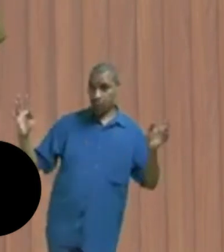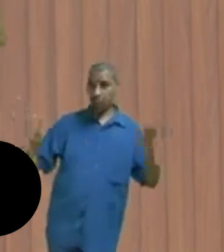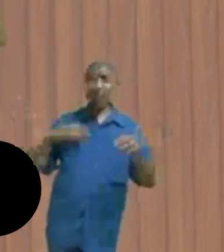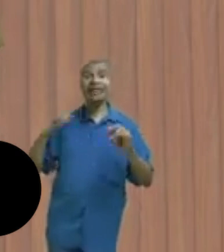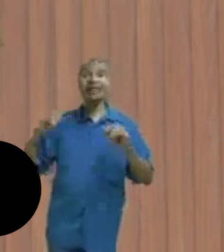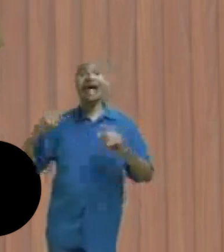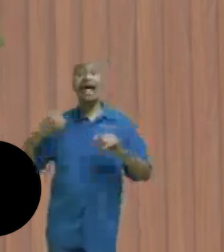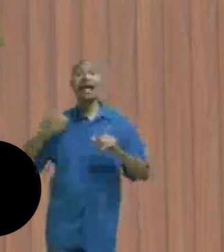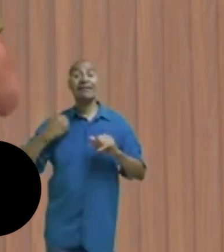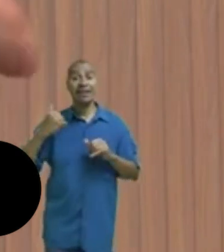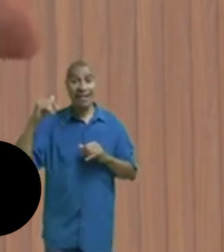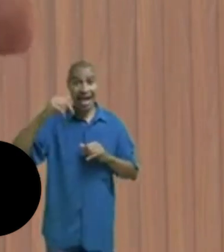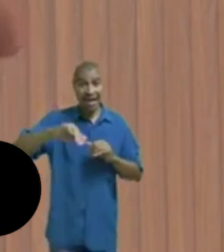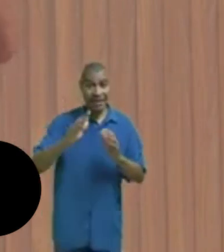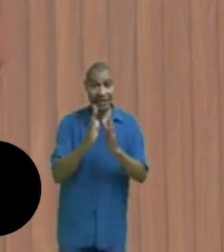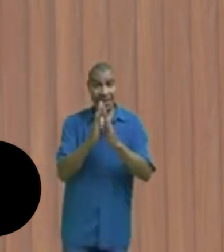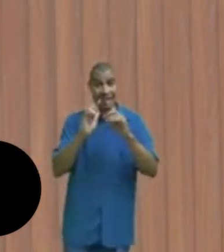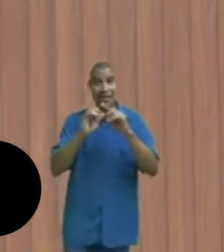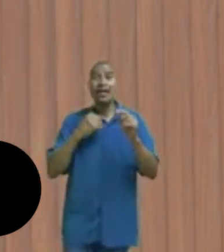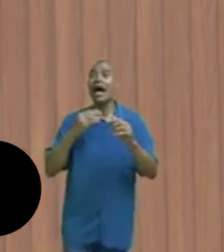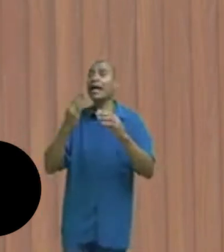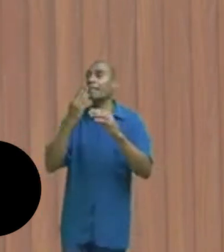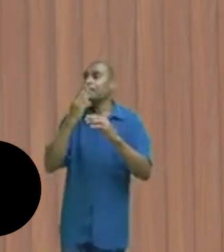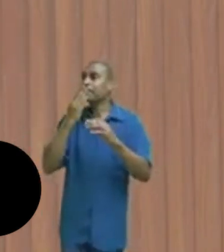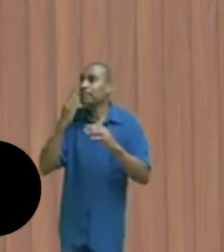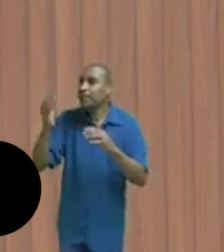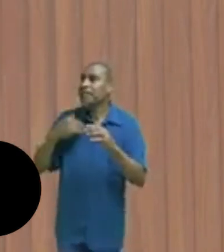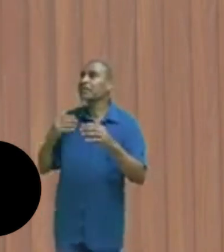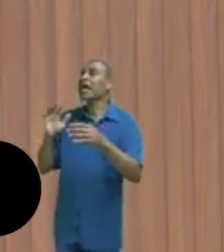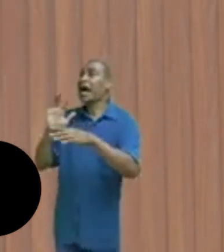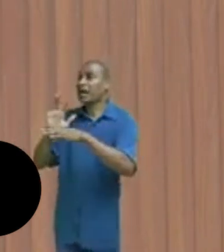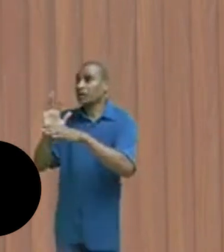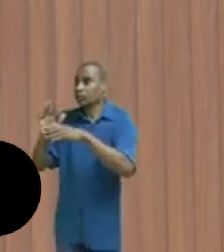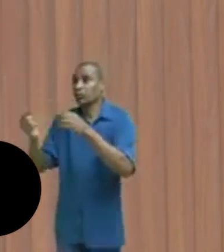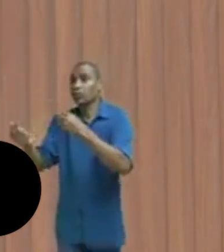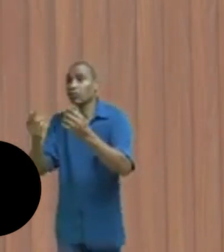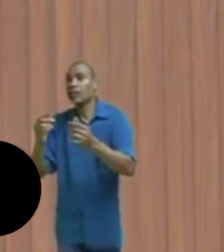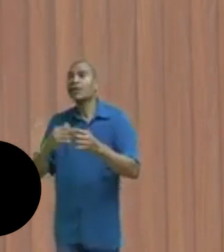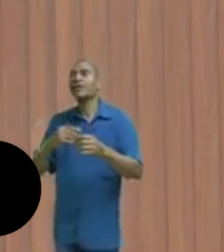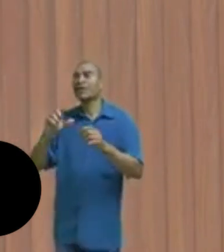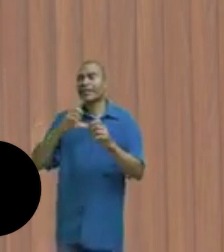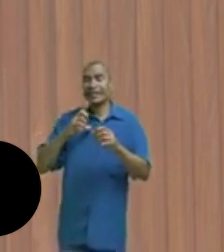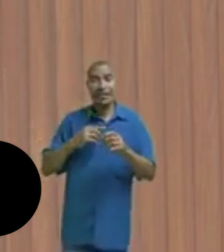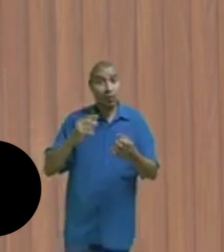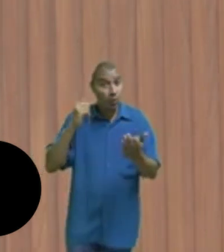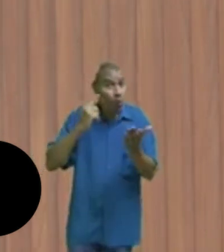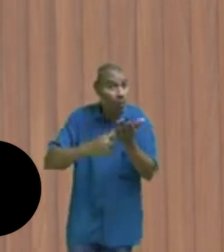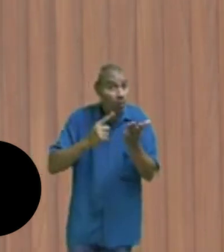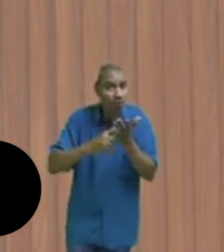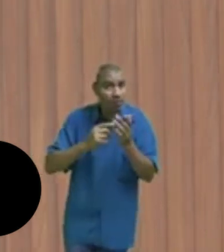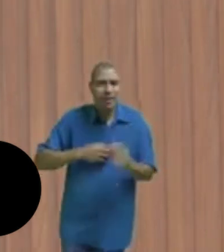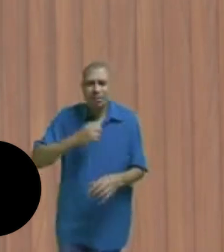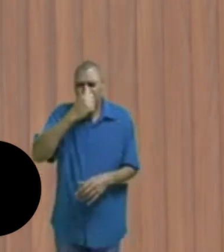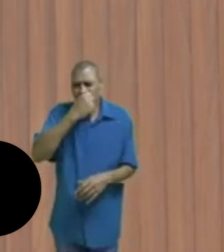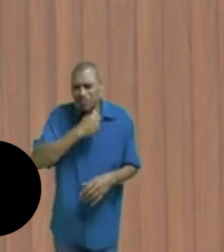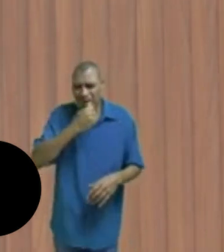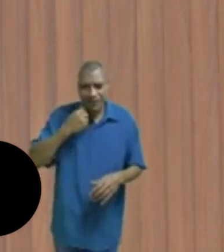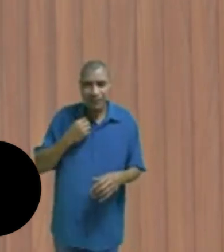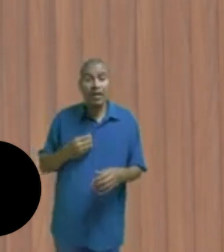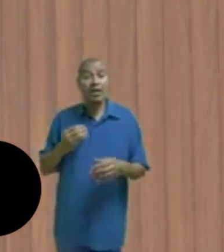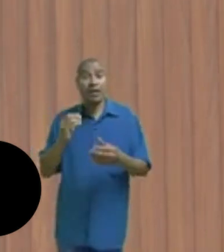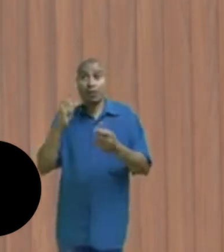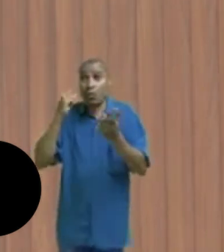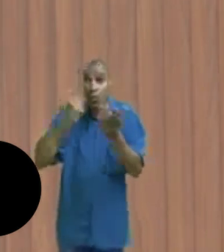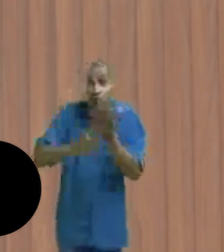de aniversário da igreja, de doações, de compromissos, de jejuns, de